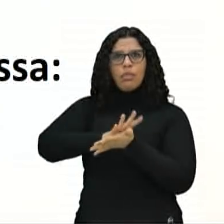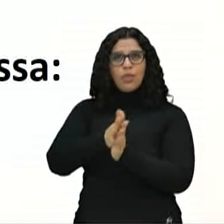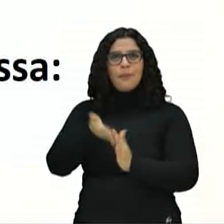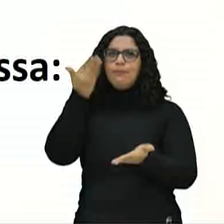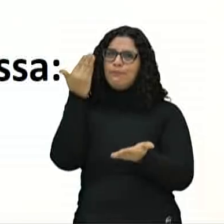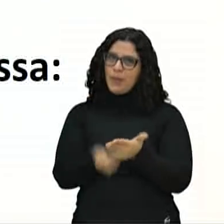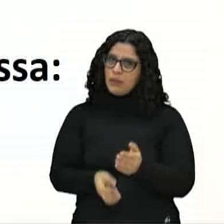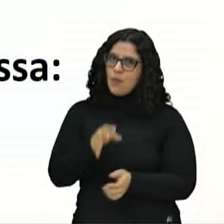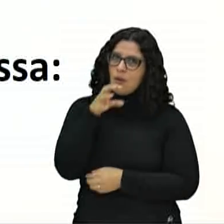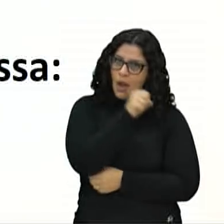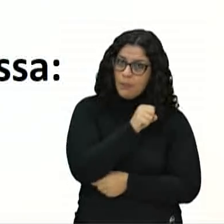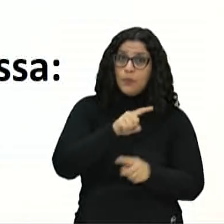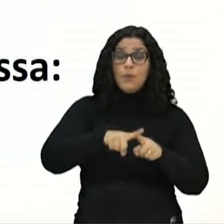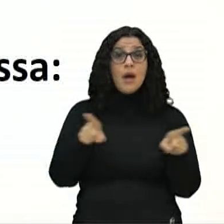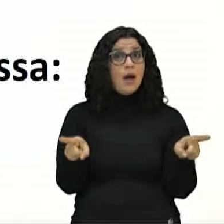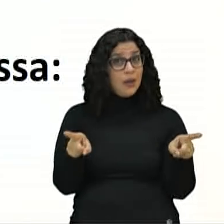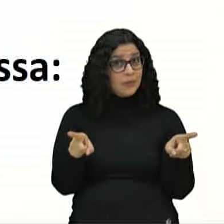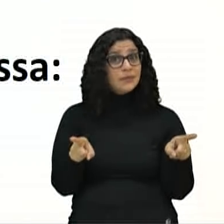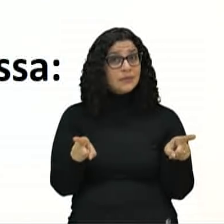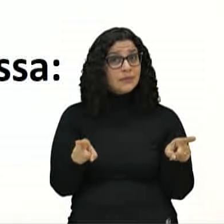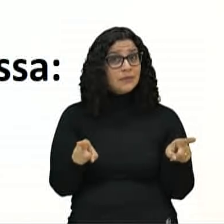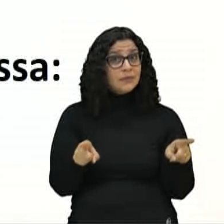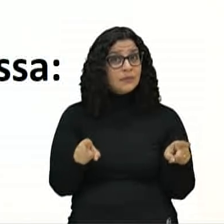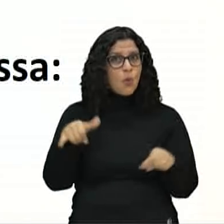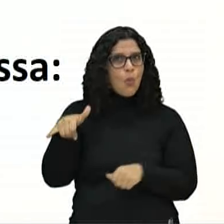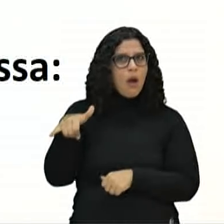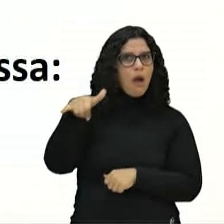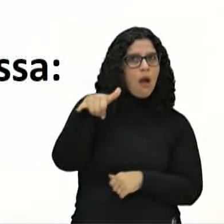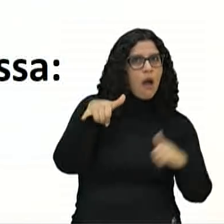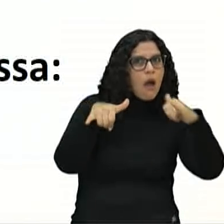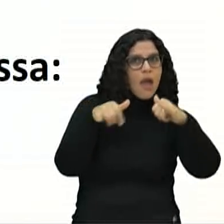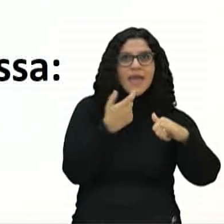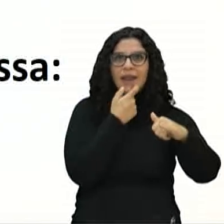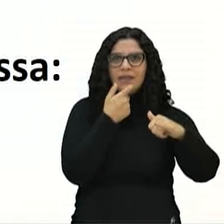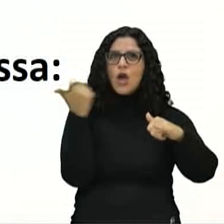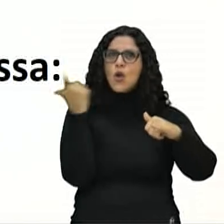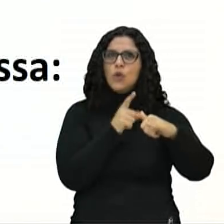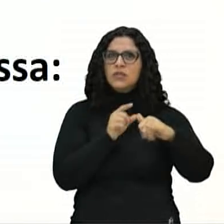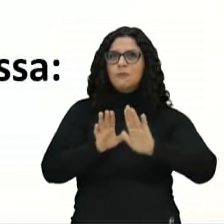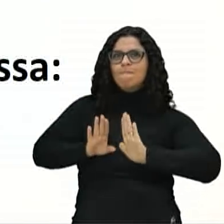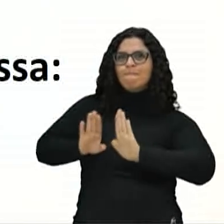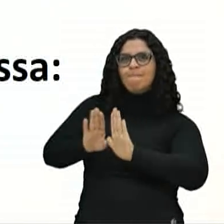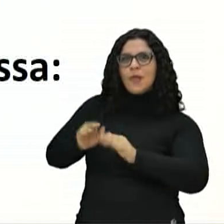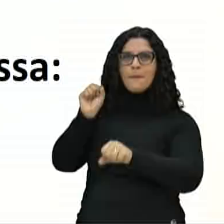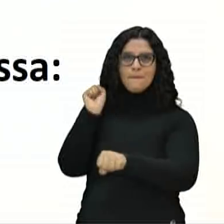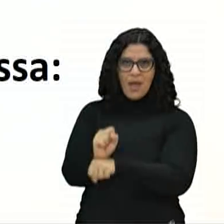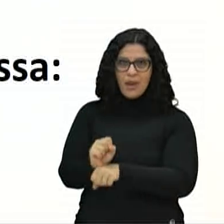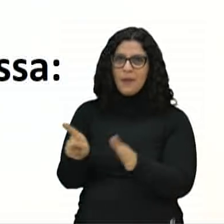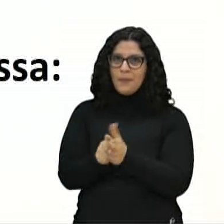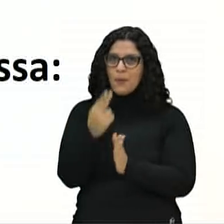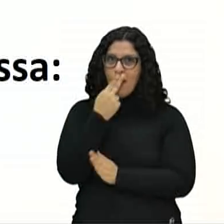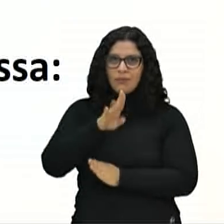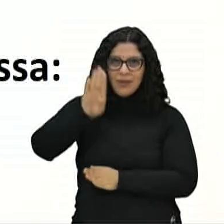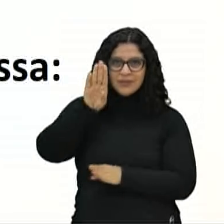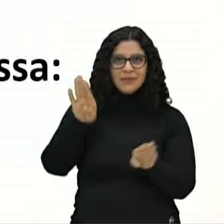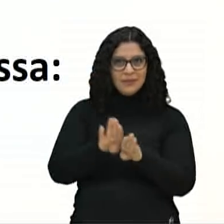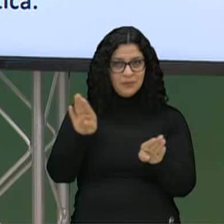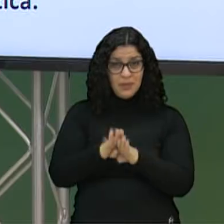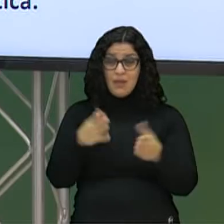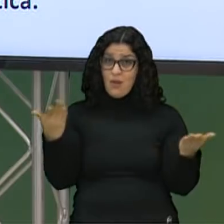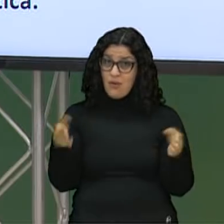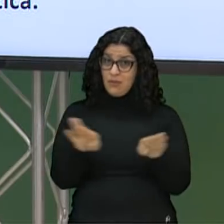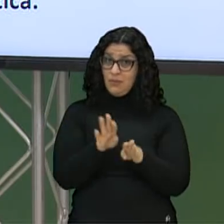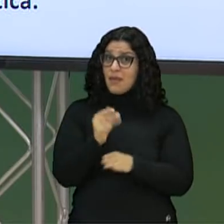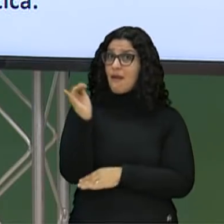derrotada rapidamente, mas a Força Aérea Inglesa conseguiu segurar esse avanço nazista na frente ocidental.